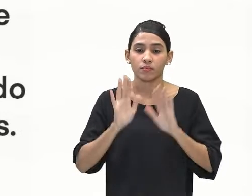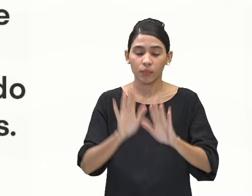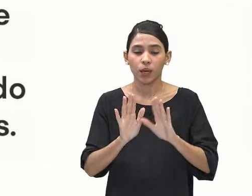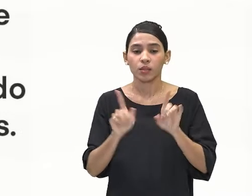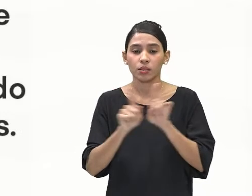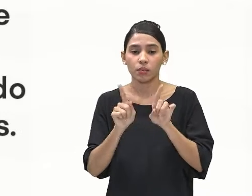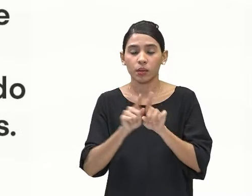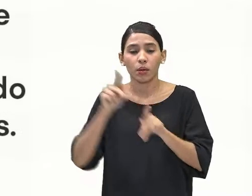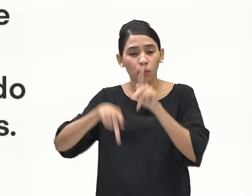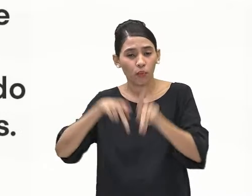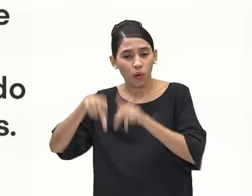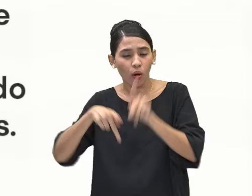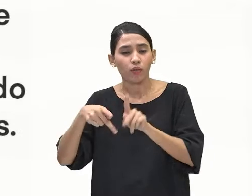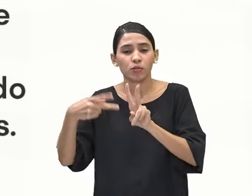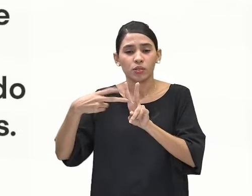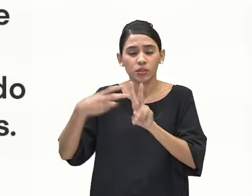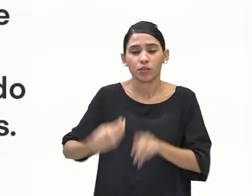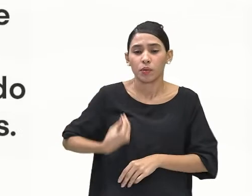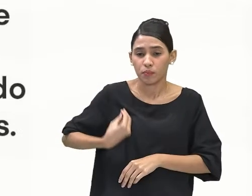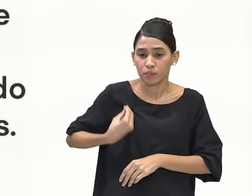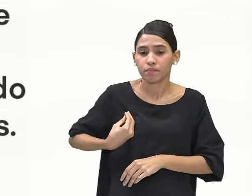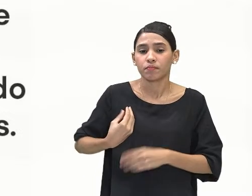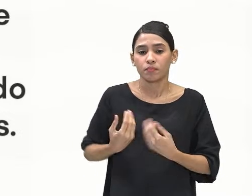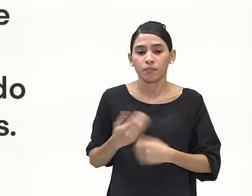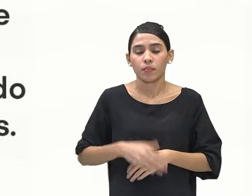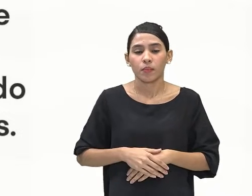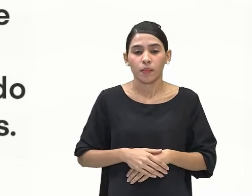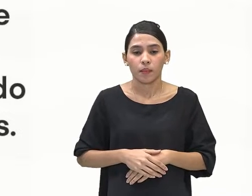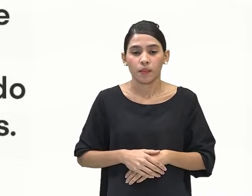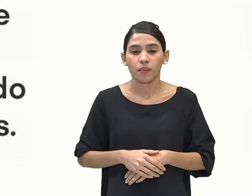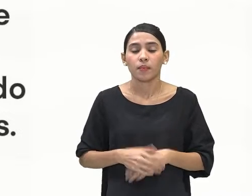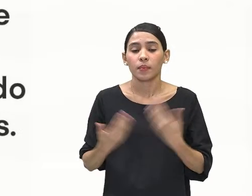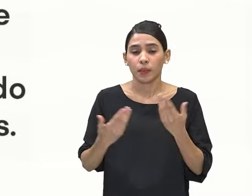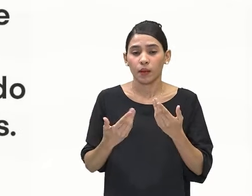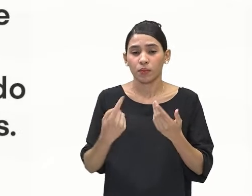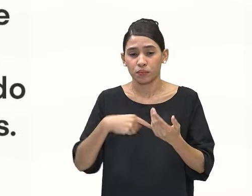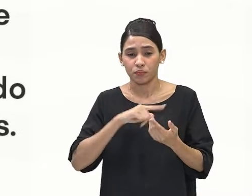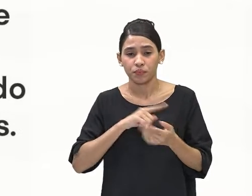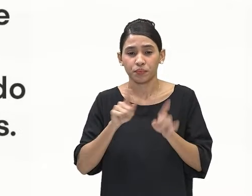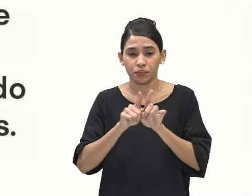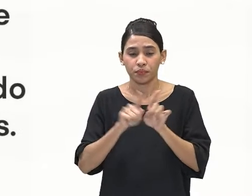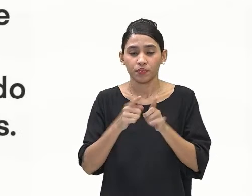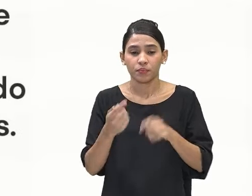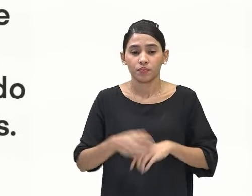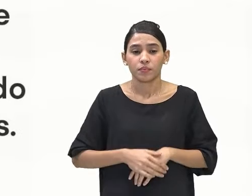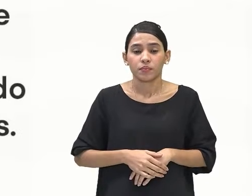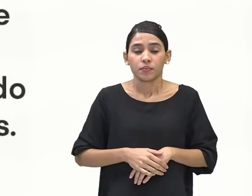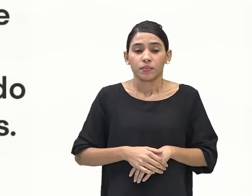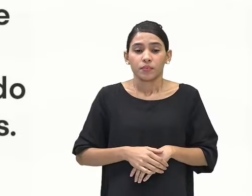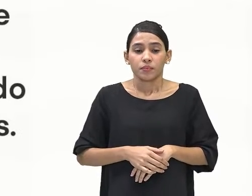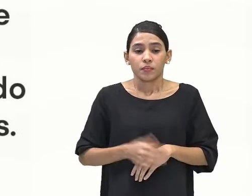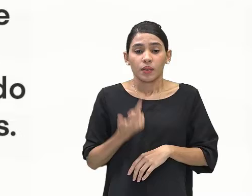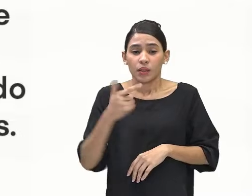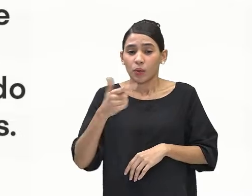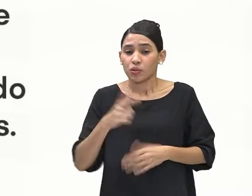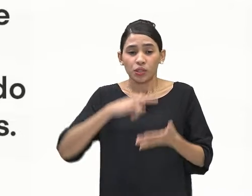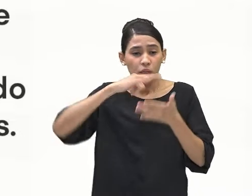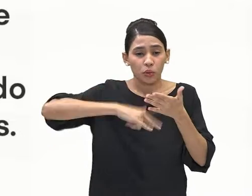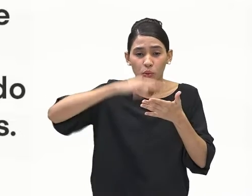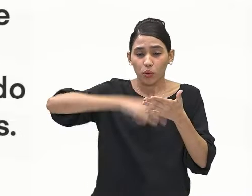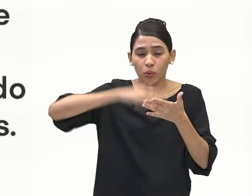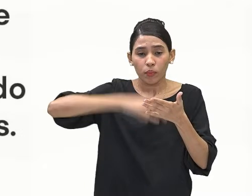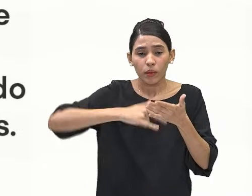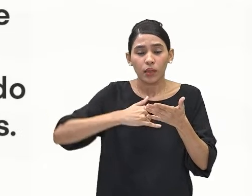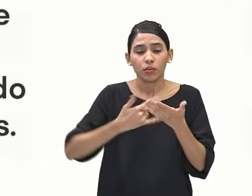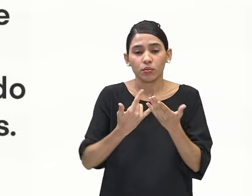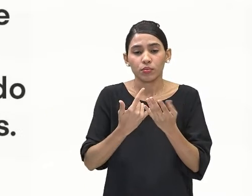muitos conseguiram sobreviver. Caímos de uma população estimada, que, como eu já falei em aulas anteriores, não se tinha documentos de quantos